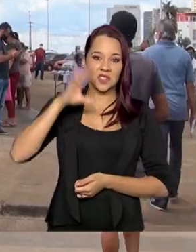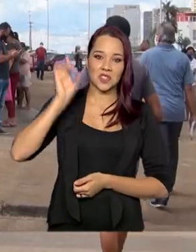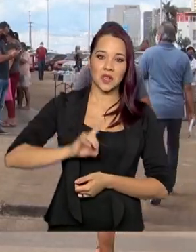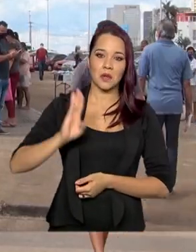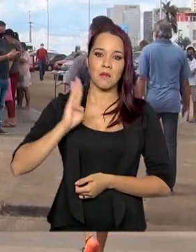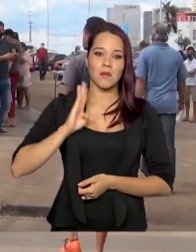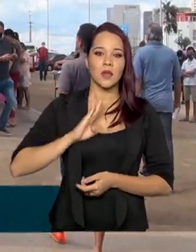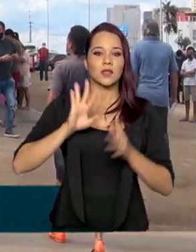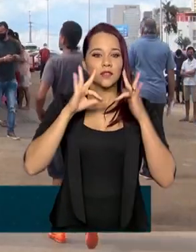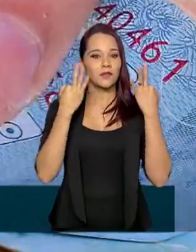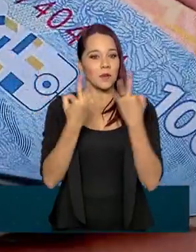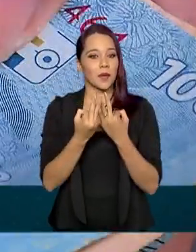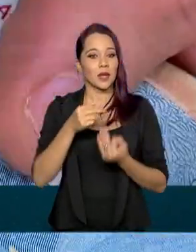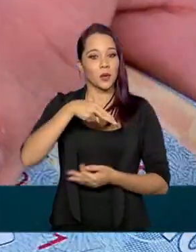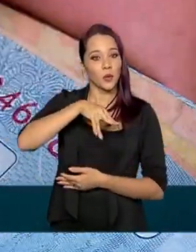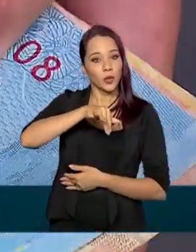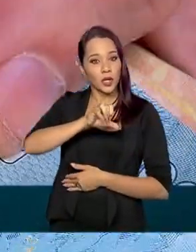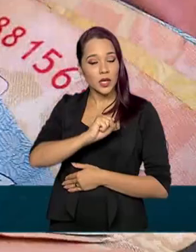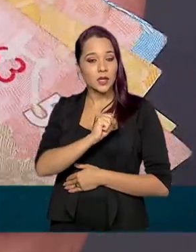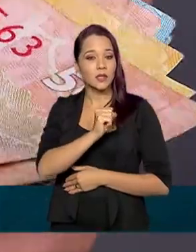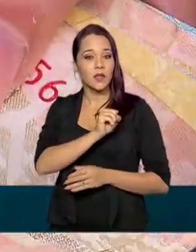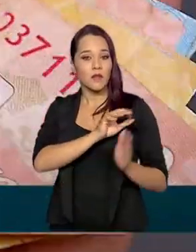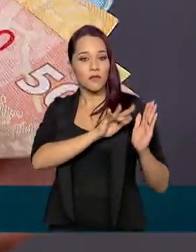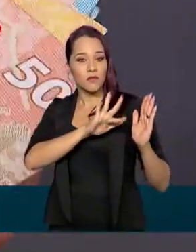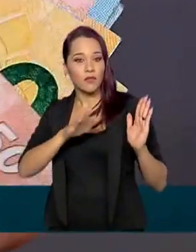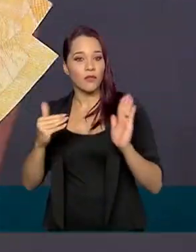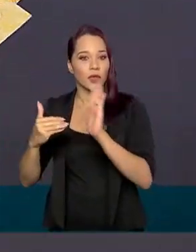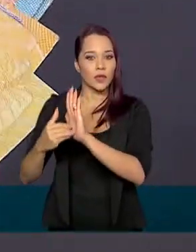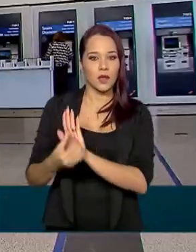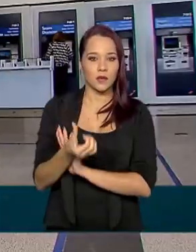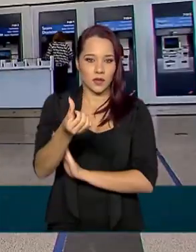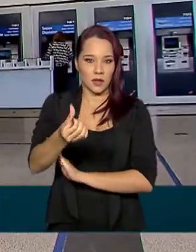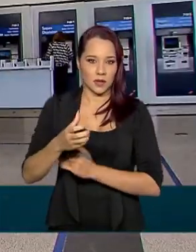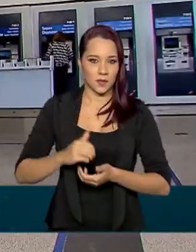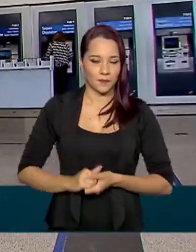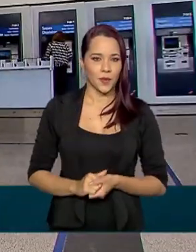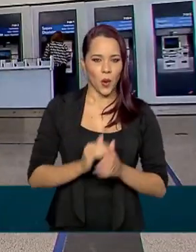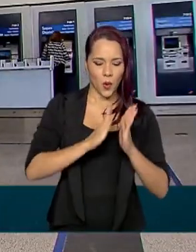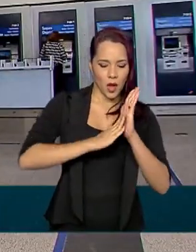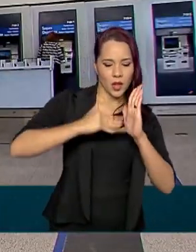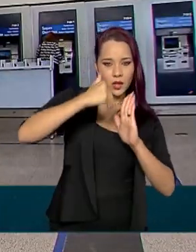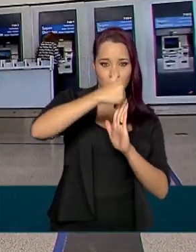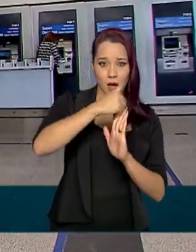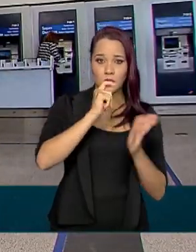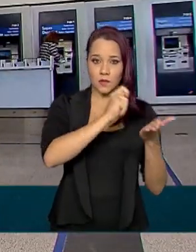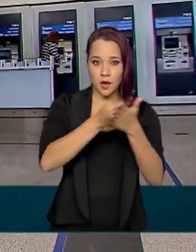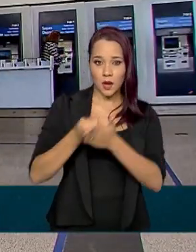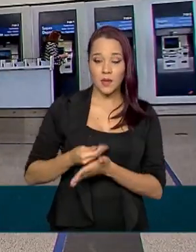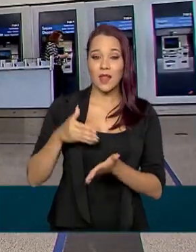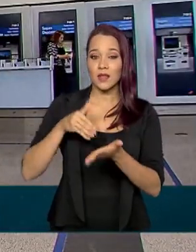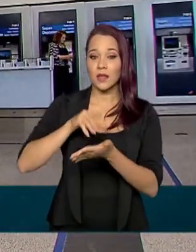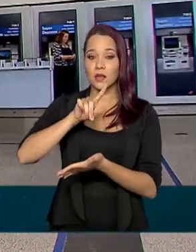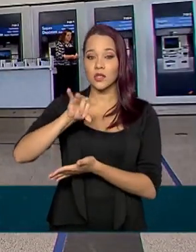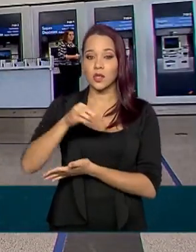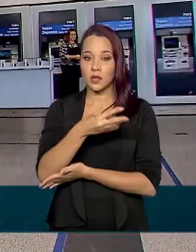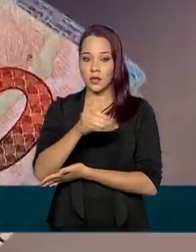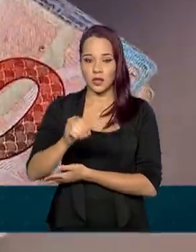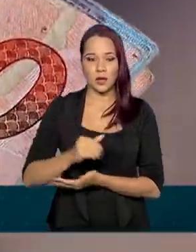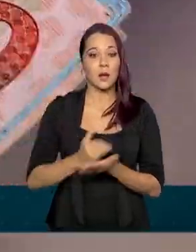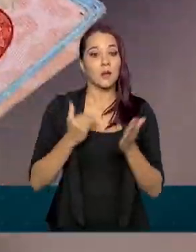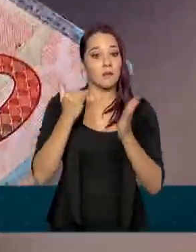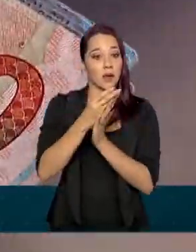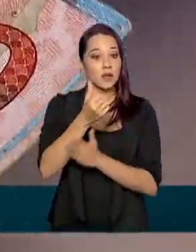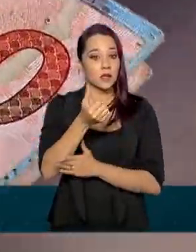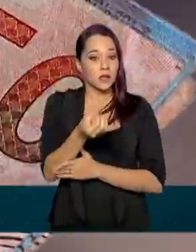Bolsa Família com o NIS Final 6. O calendário de pagamento para esse grupo segue até o dia 30. Mais de